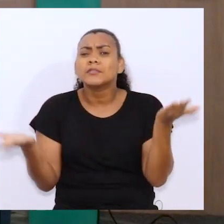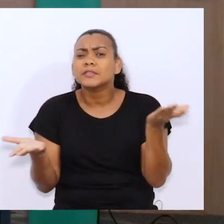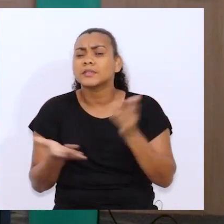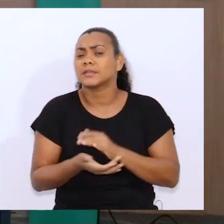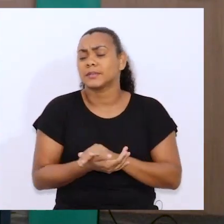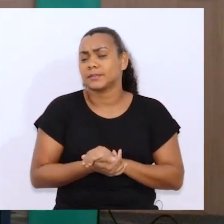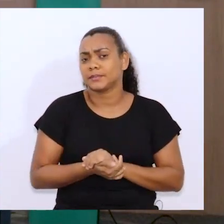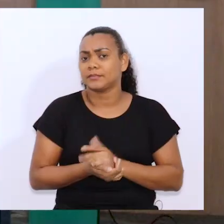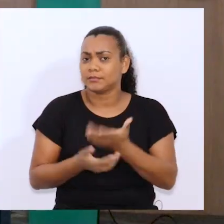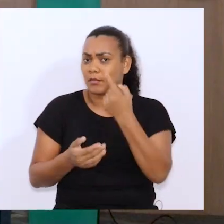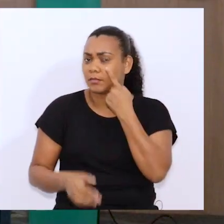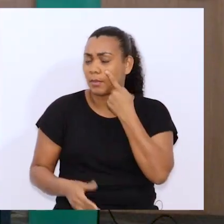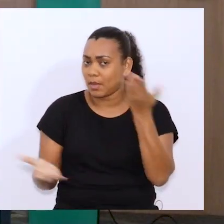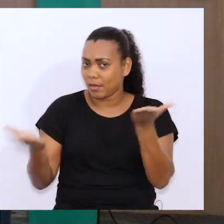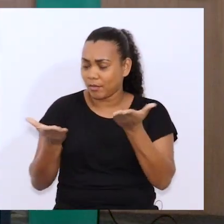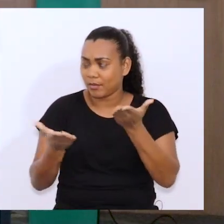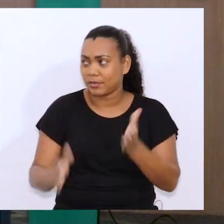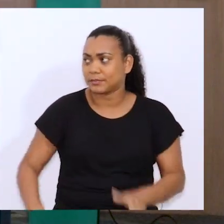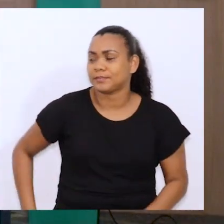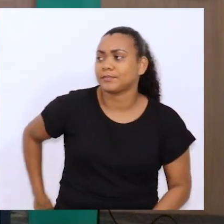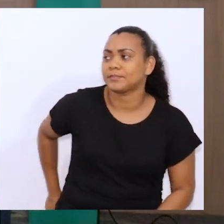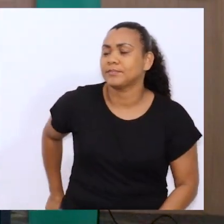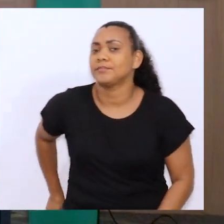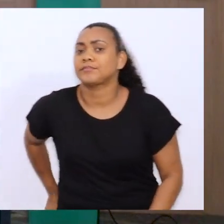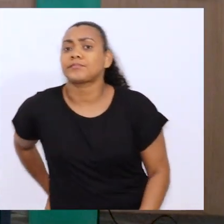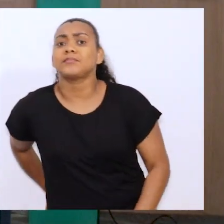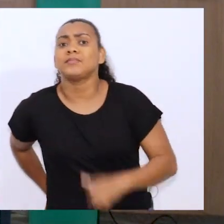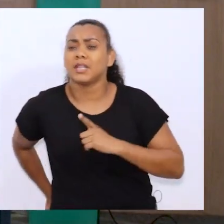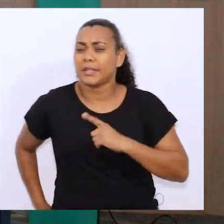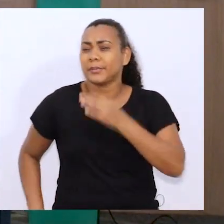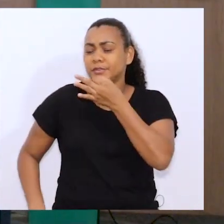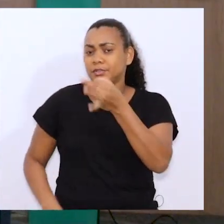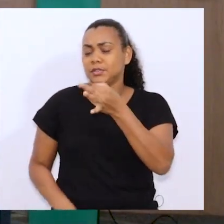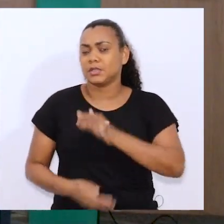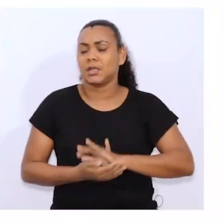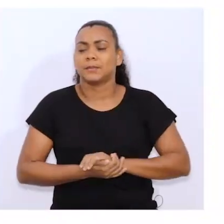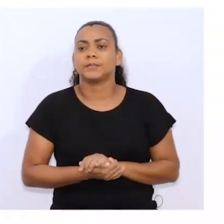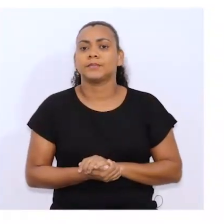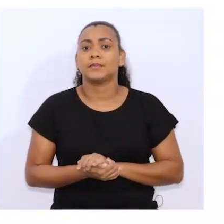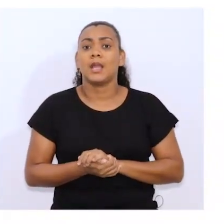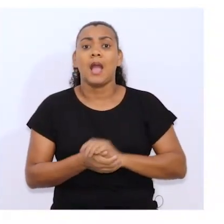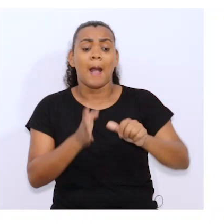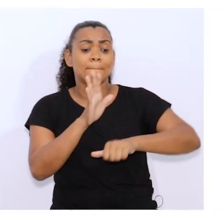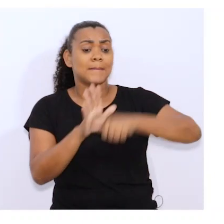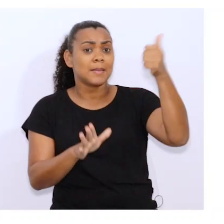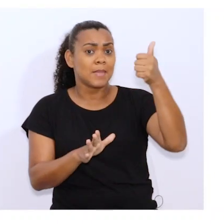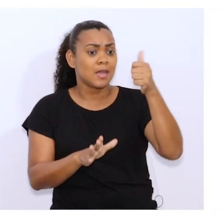palavras? Vamos saber agora. Olha só, nós temos algumas dicas. A